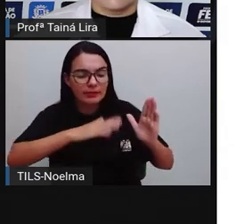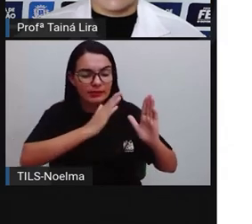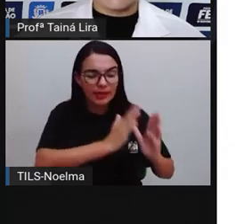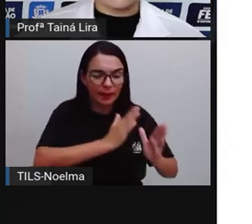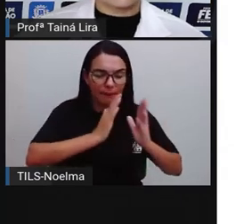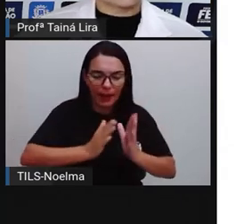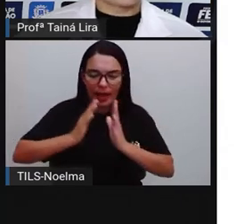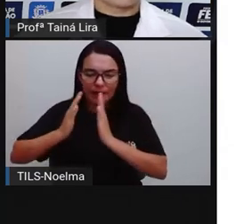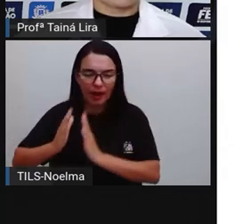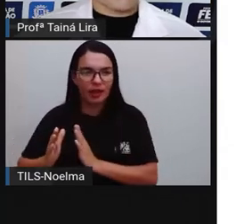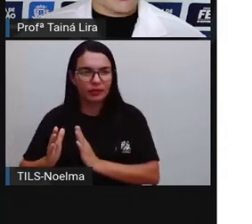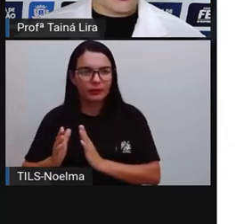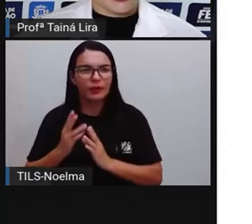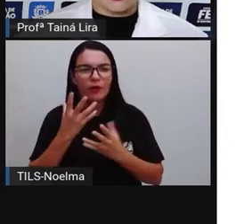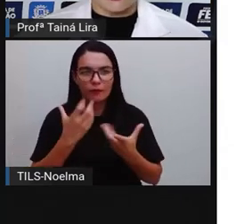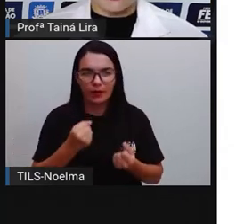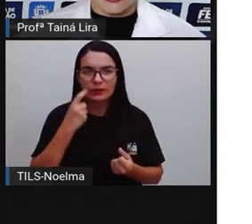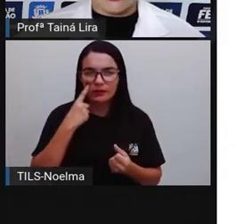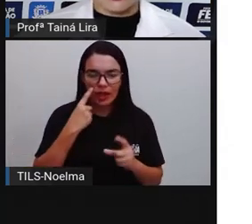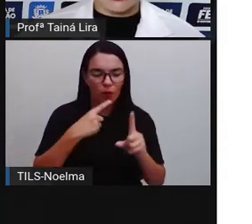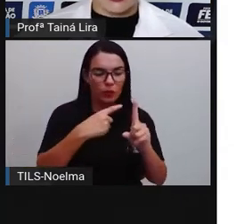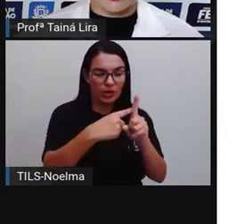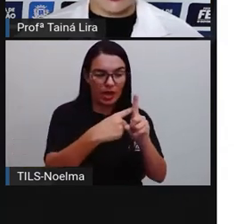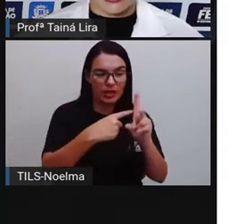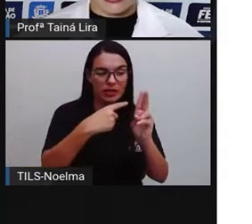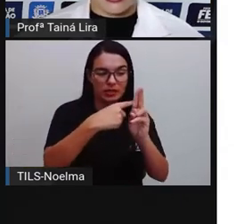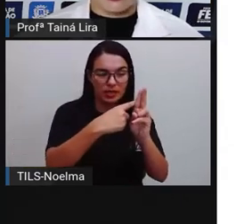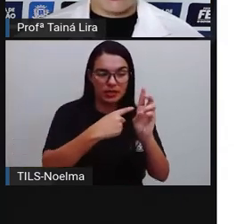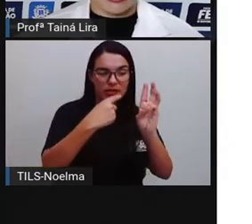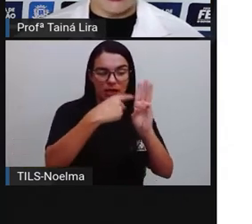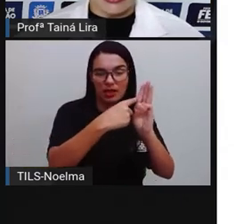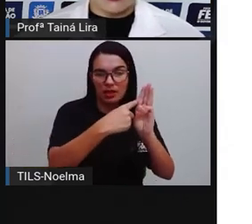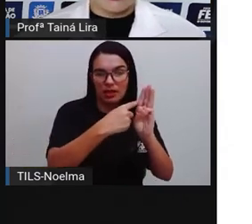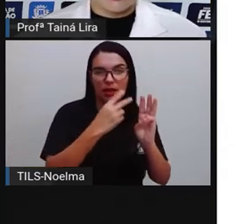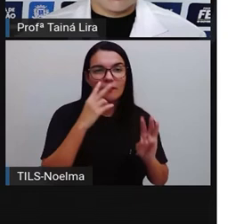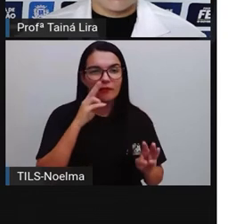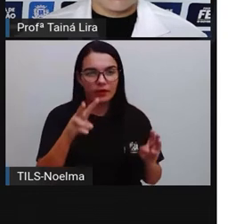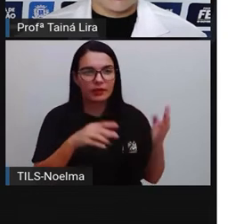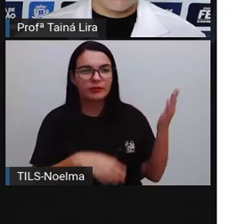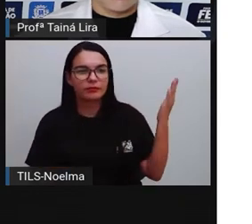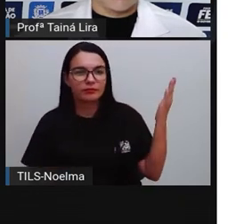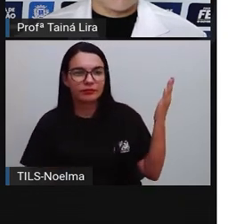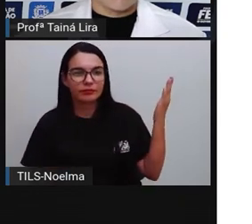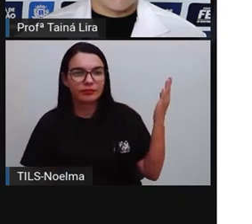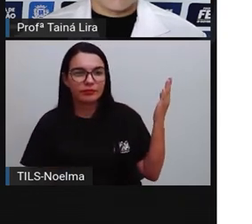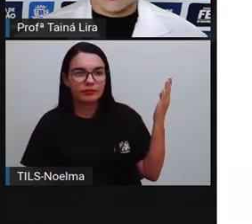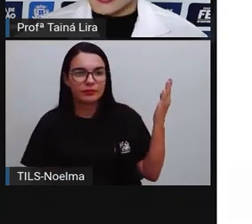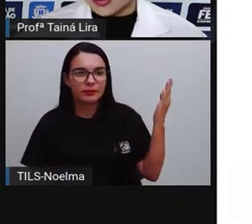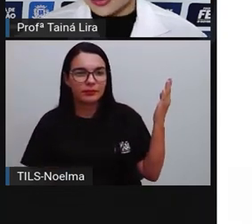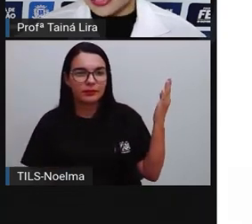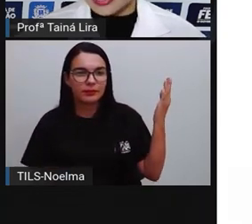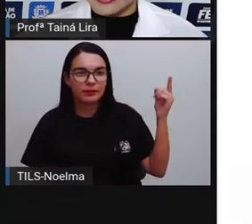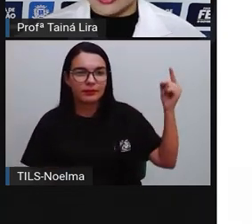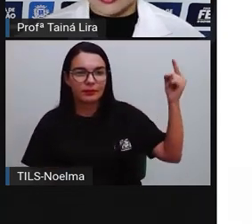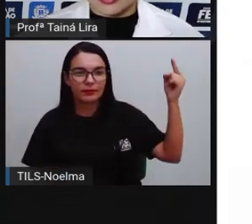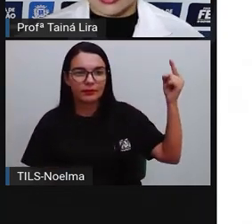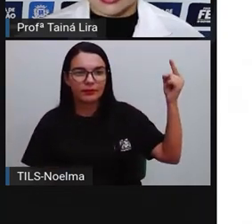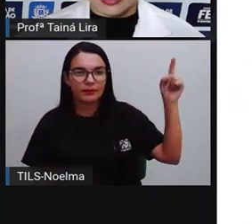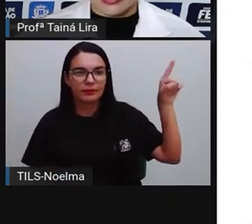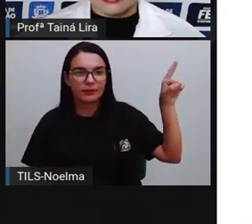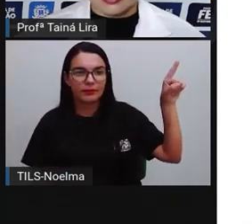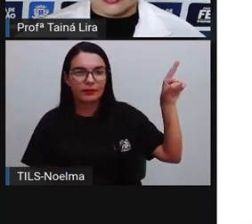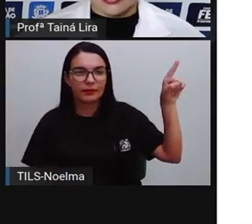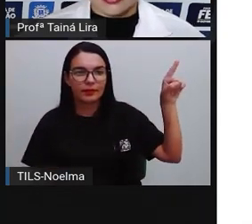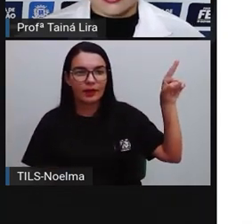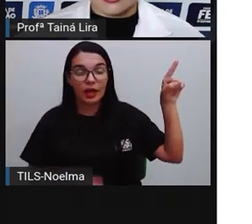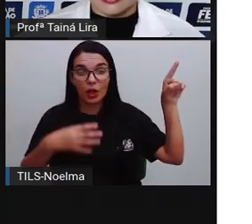né quebradinho vamos ver então esse primeiro número aqui é qual Olha lá no dia